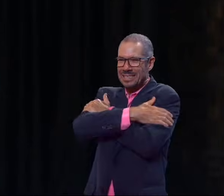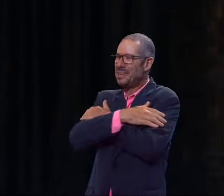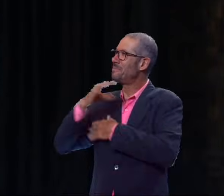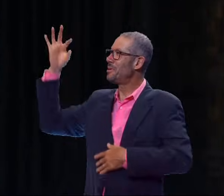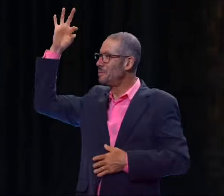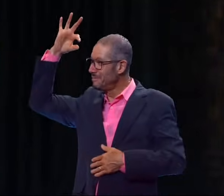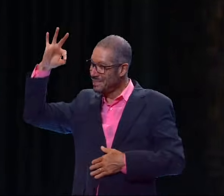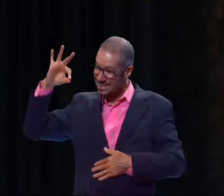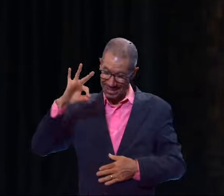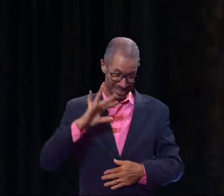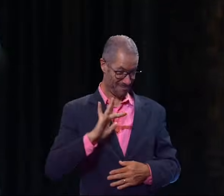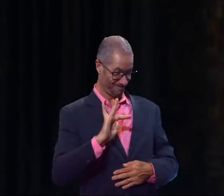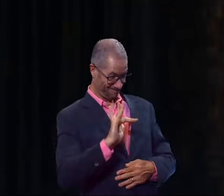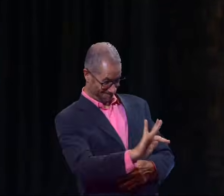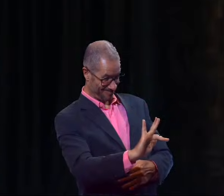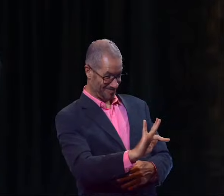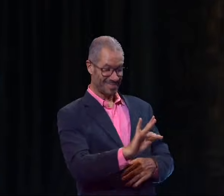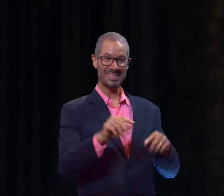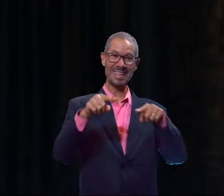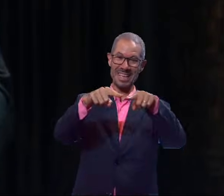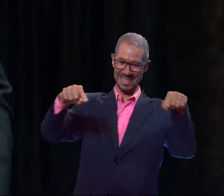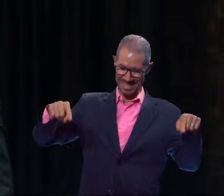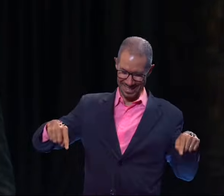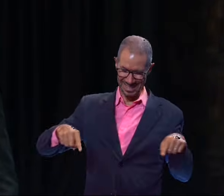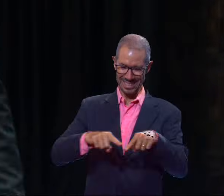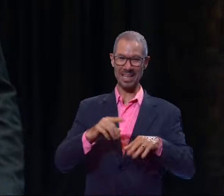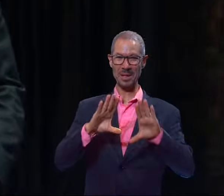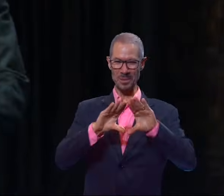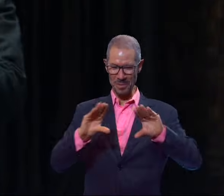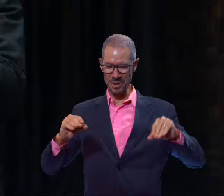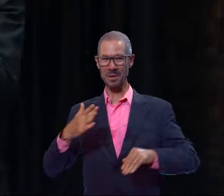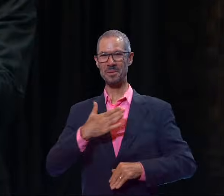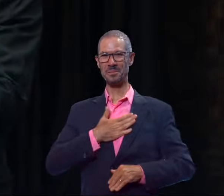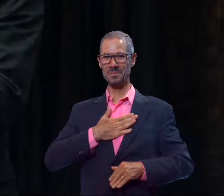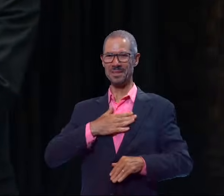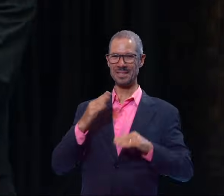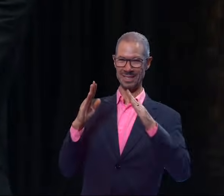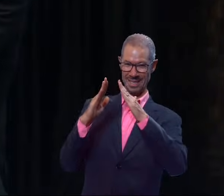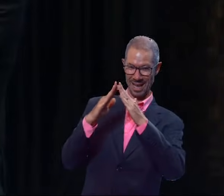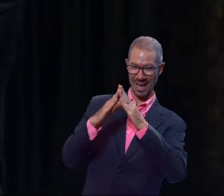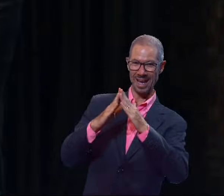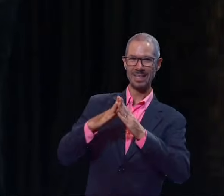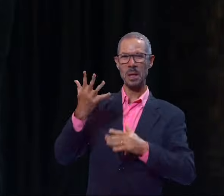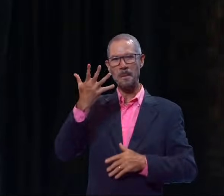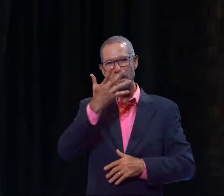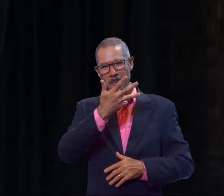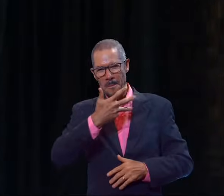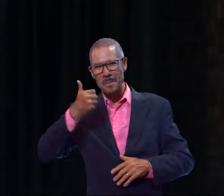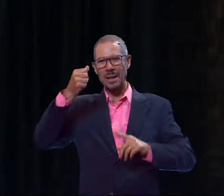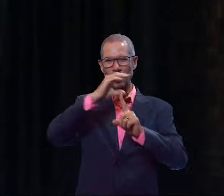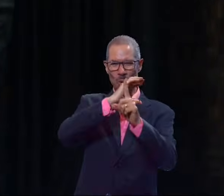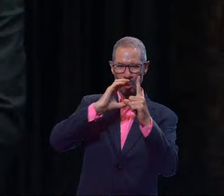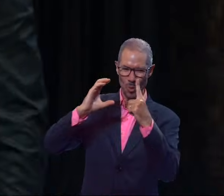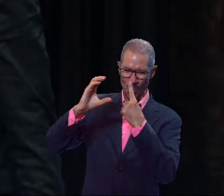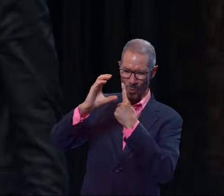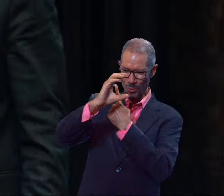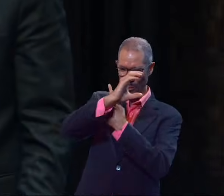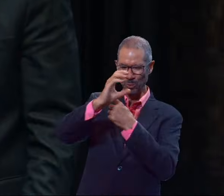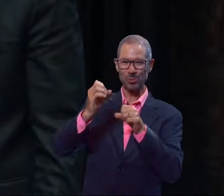de Deus na sala da minha casa. Esse foi o meu melhor culto do ano.